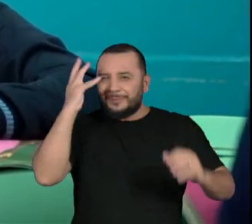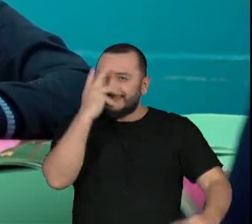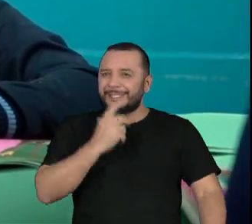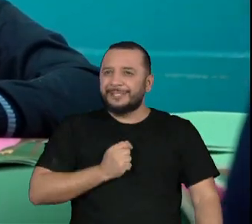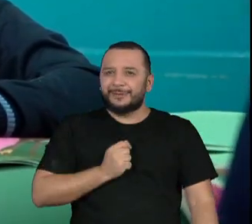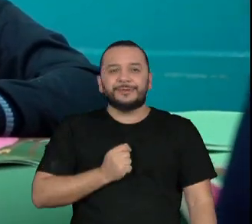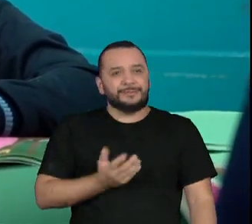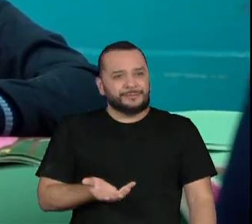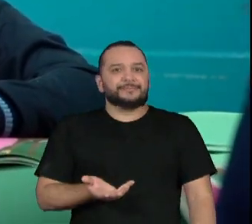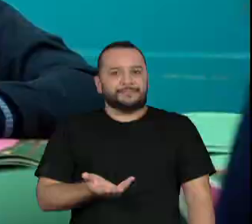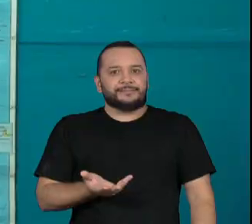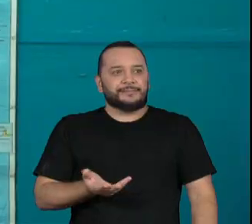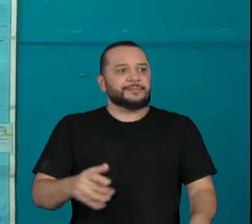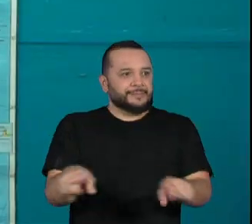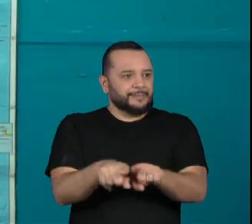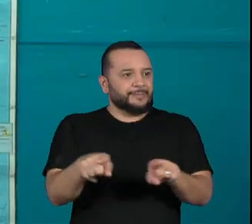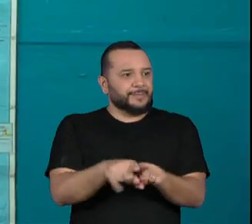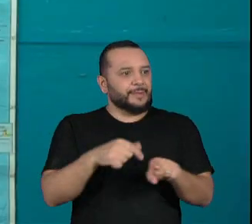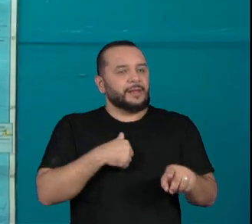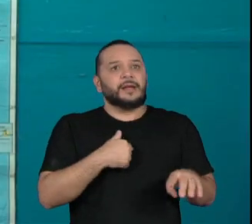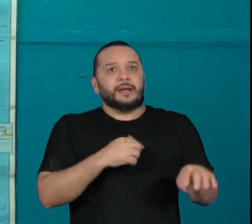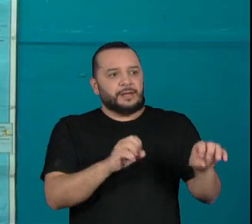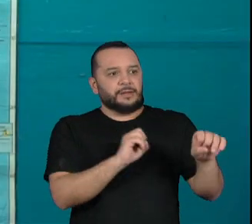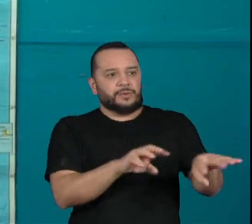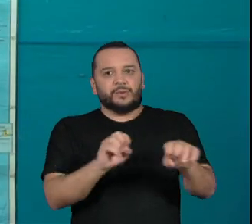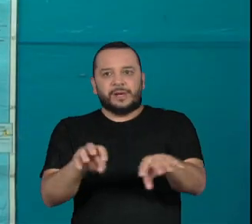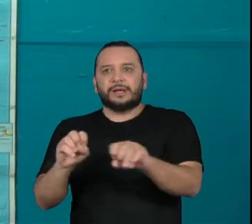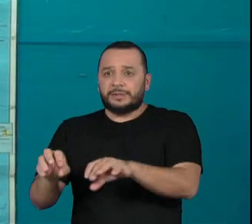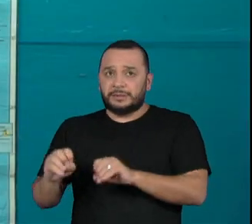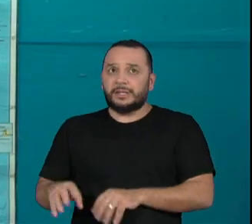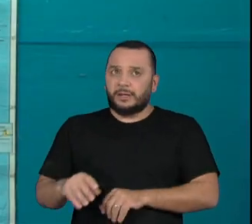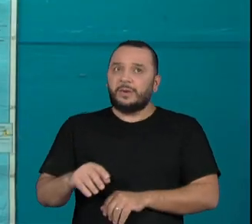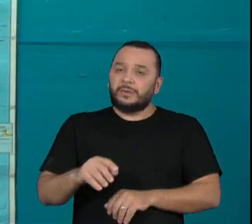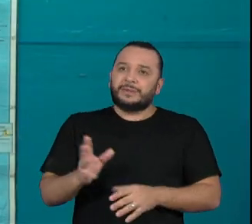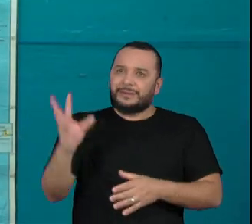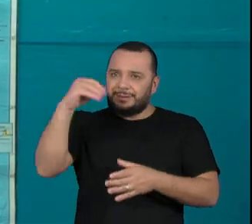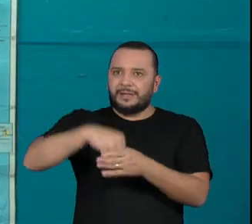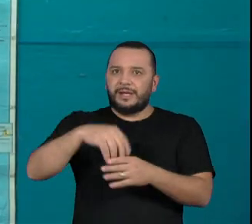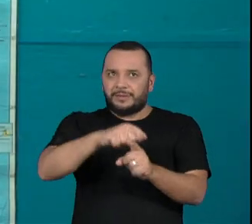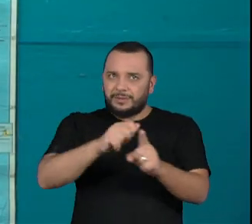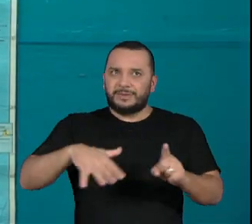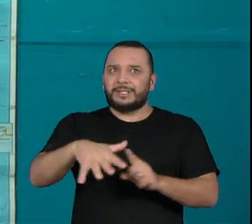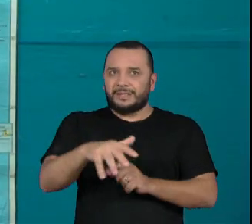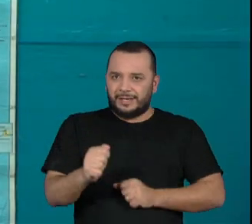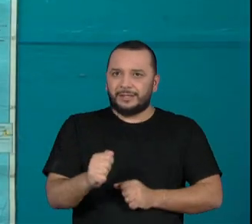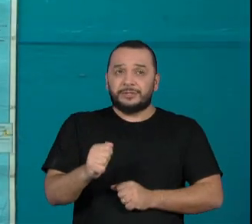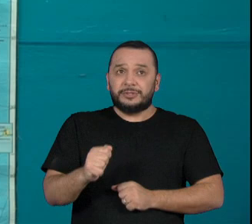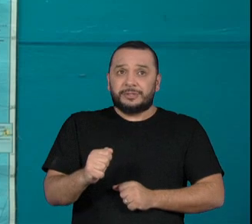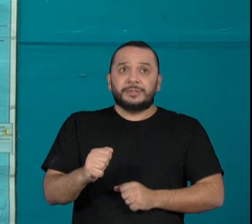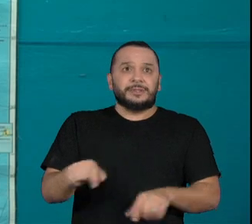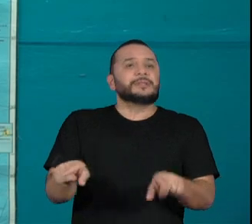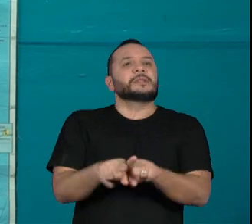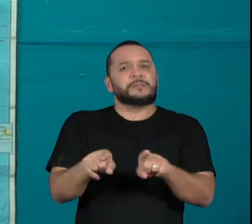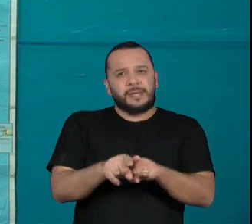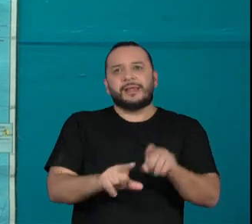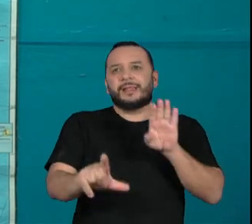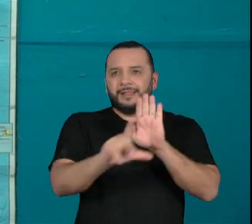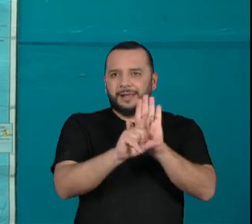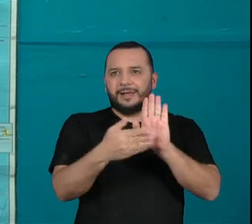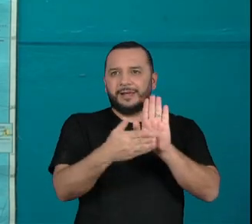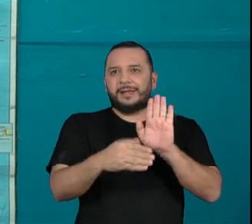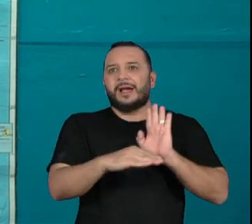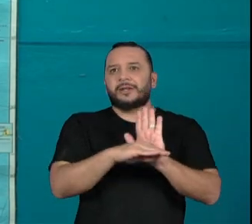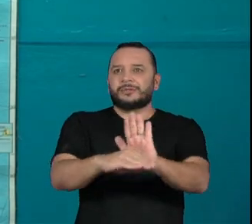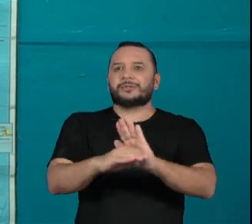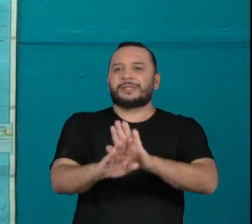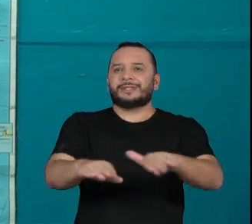É importante entender que a educação ela está na sociedade, não é a parte, né? Então, se esse atravessamento da lei também contribui para que